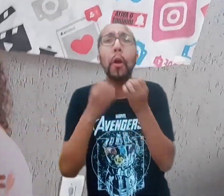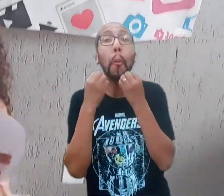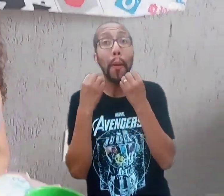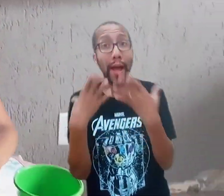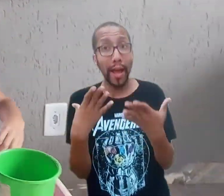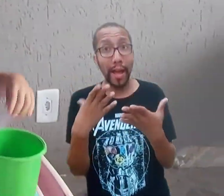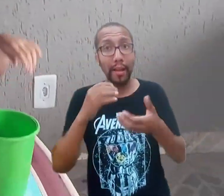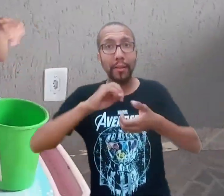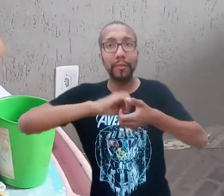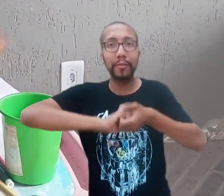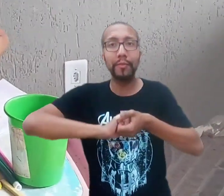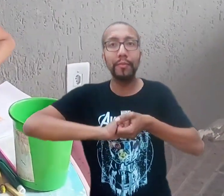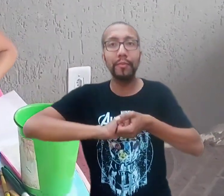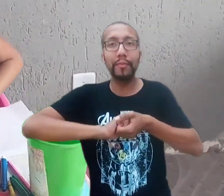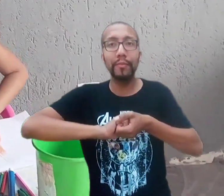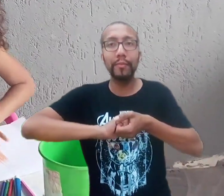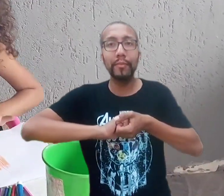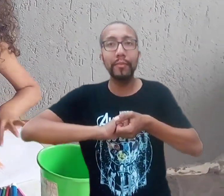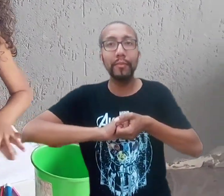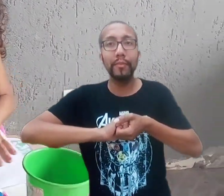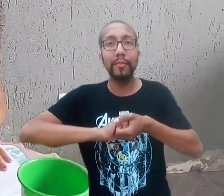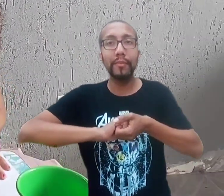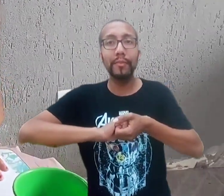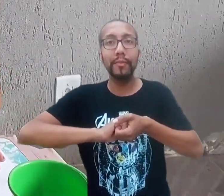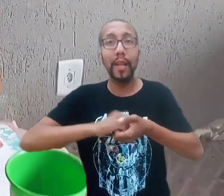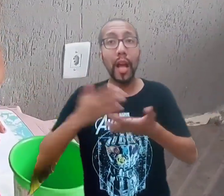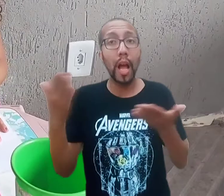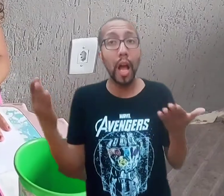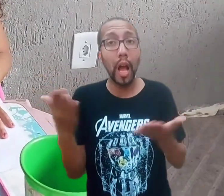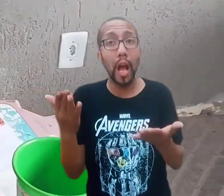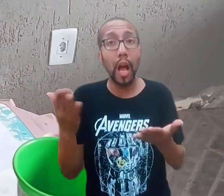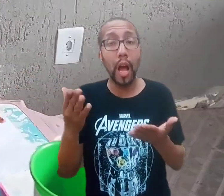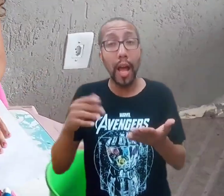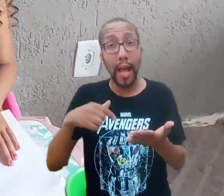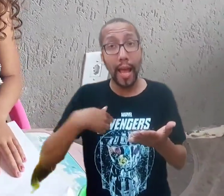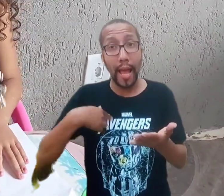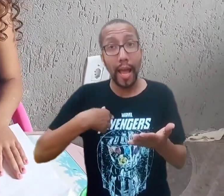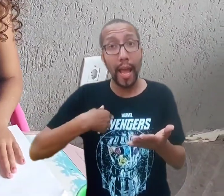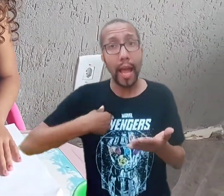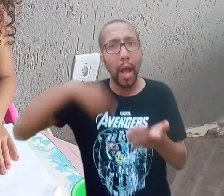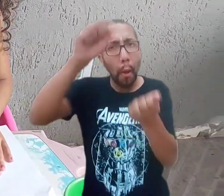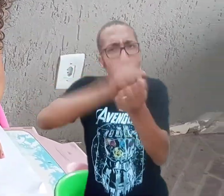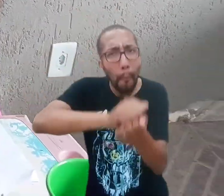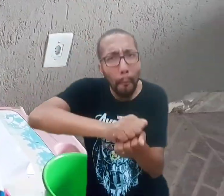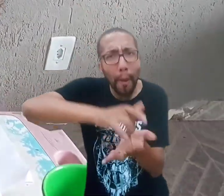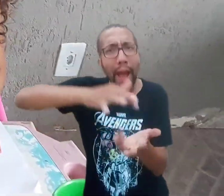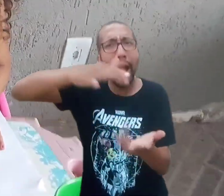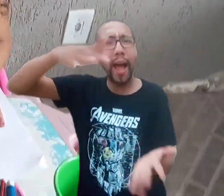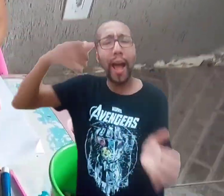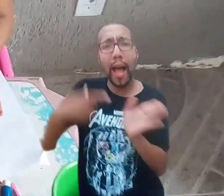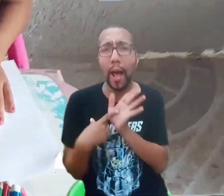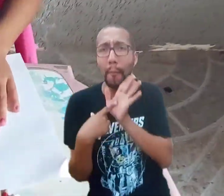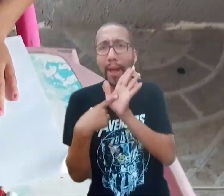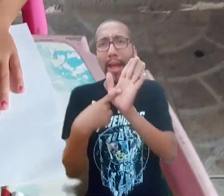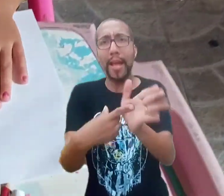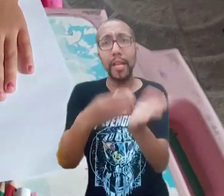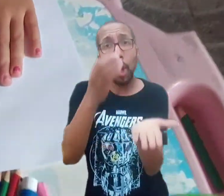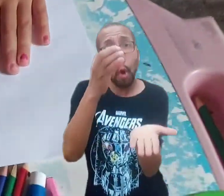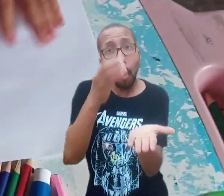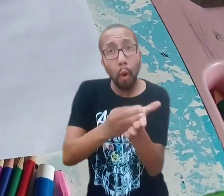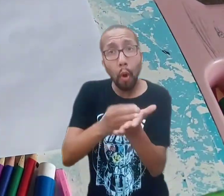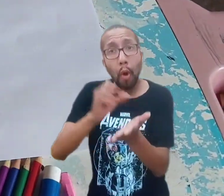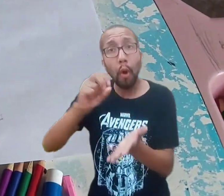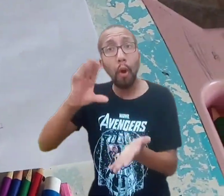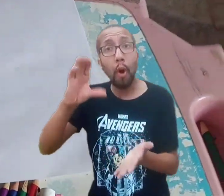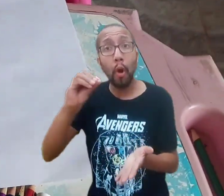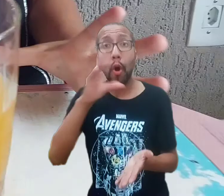Agora eu vou fazer uma mágica. Isso vai ser de bom. Vai aparecer um copo de suco de